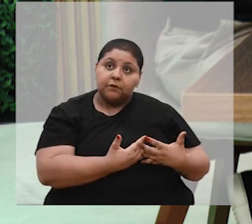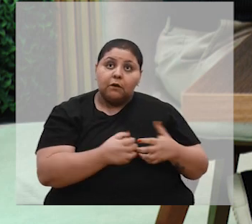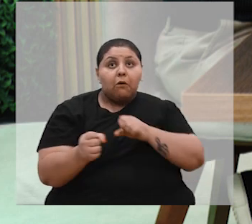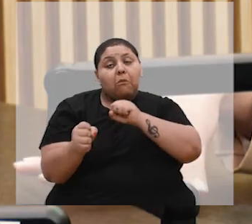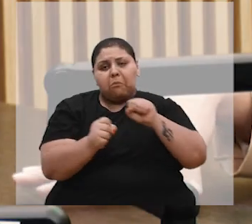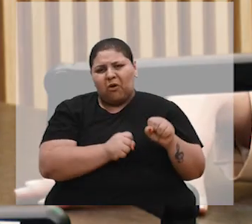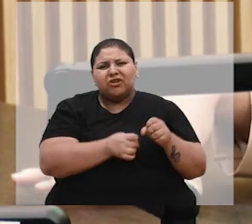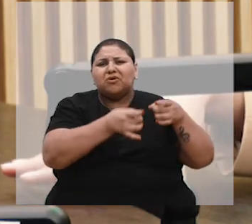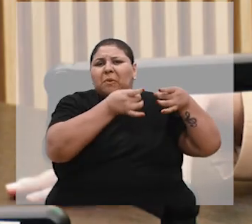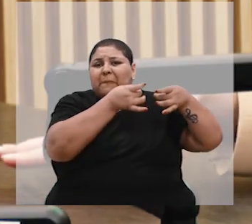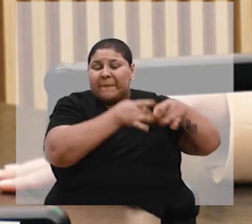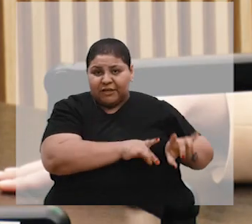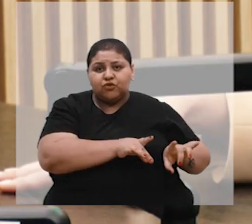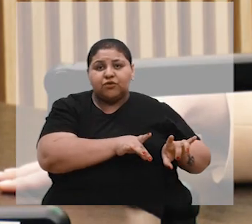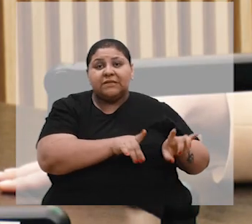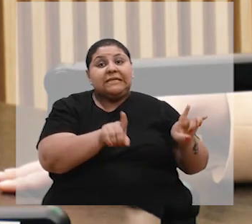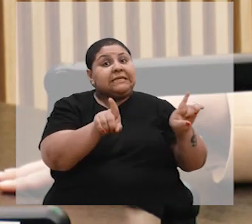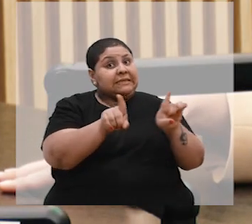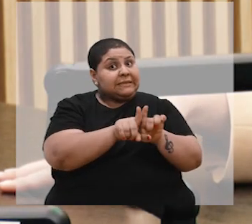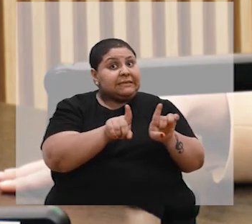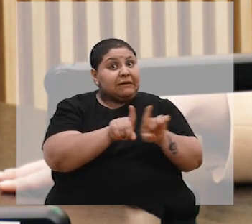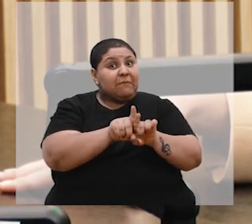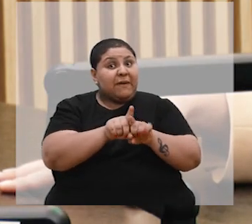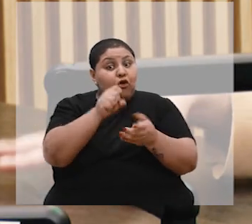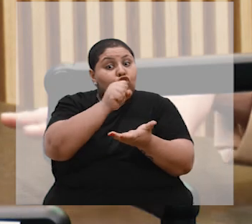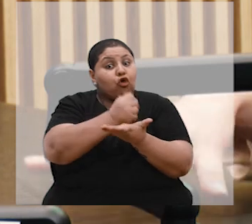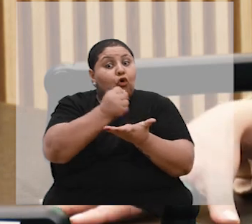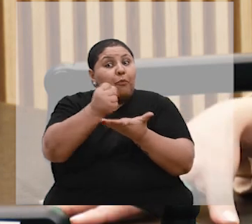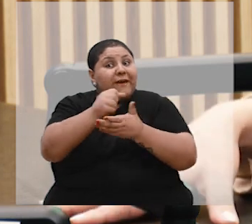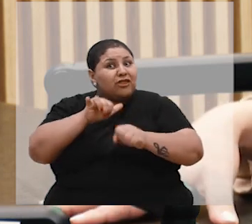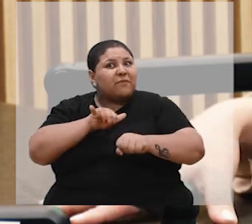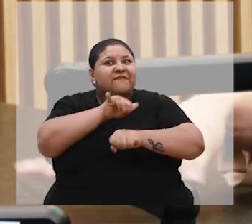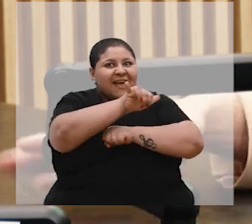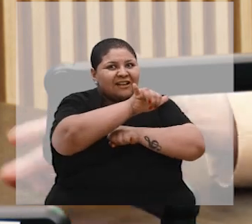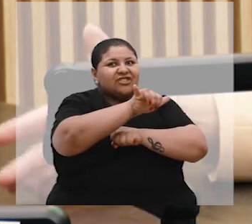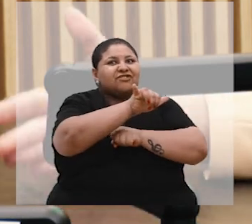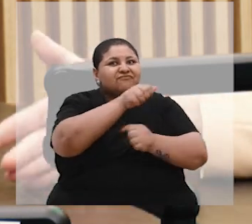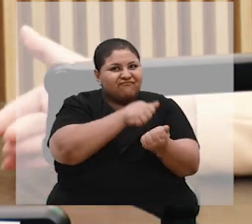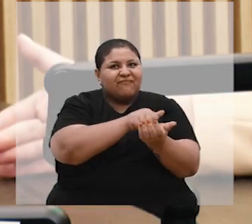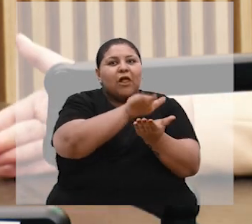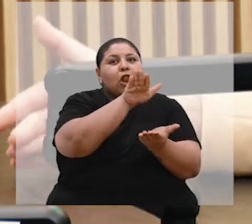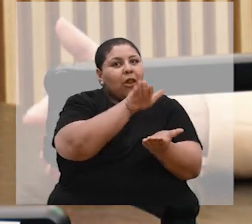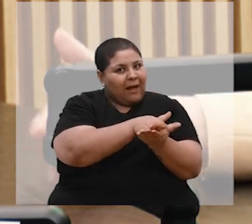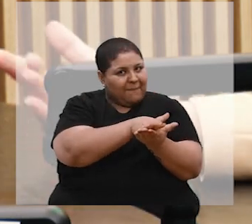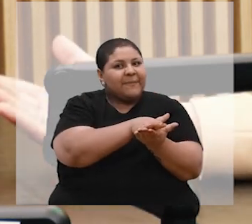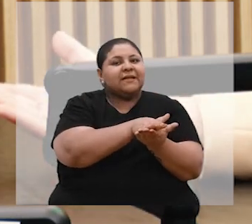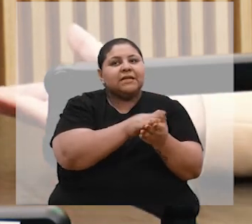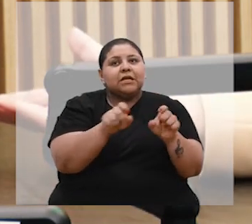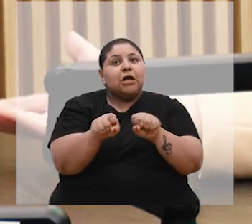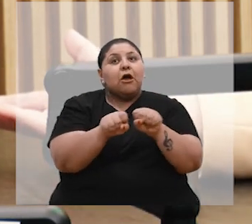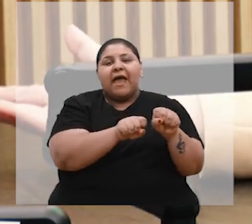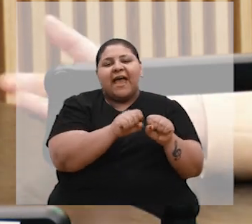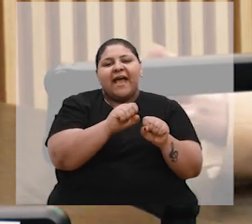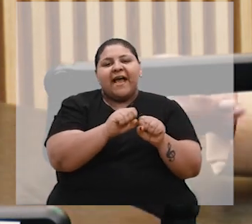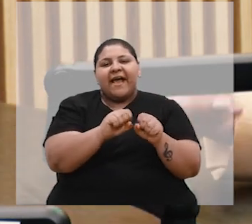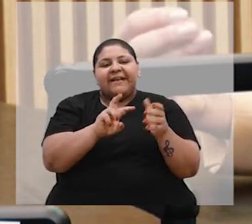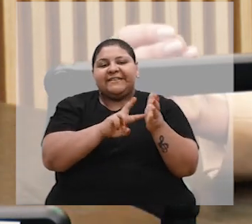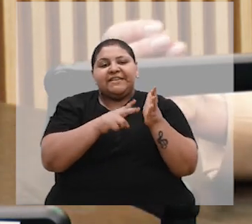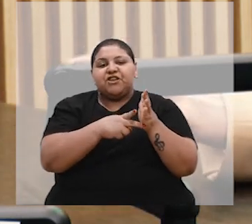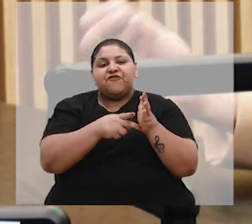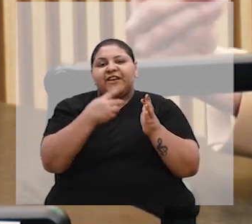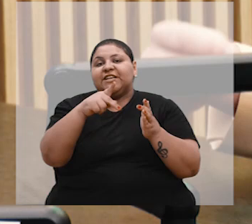justificou, você pode ter um prejuízo, inclusive para tirar o seu passaporte. Então, além da multa, você pode ter implicações porque é a sua cidadania,